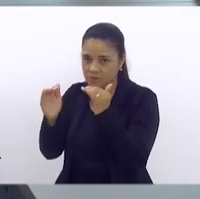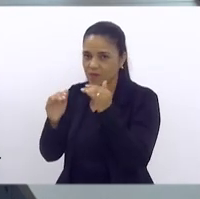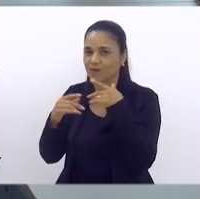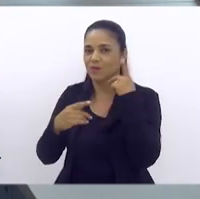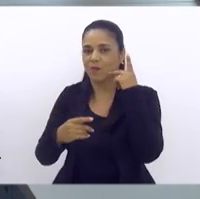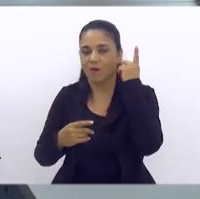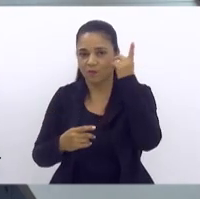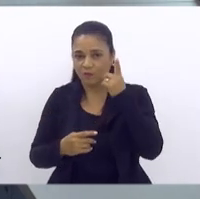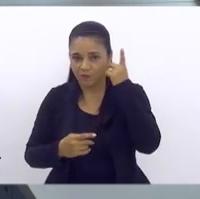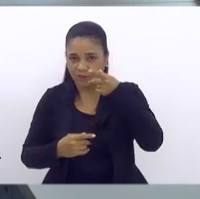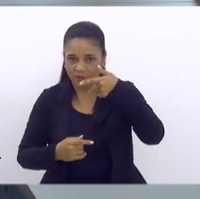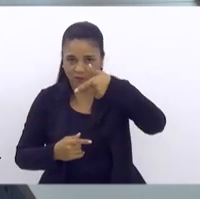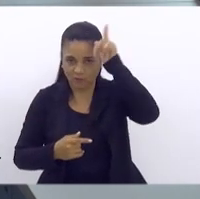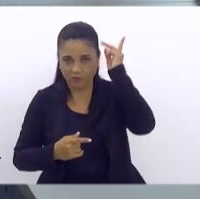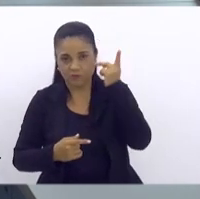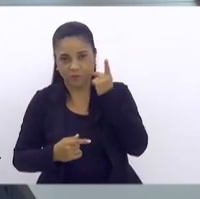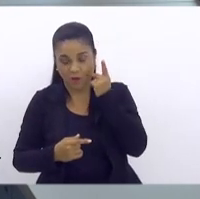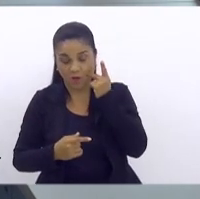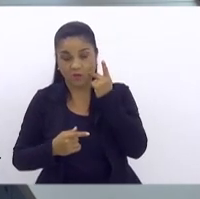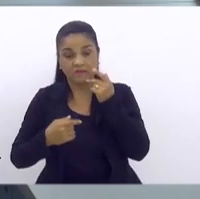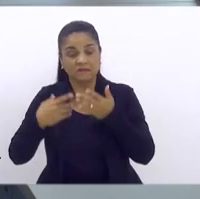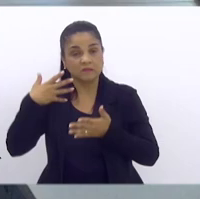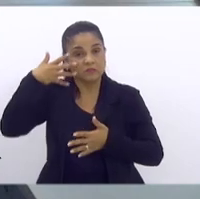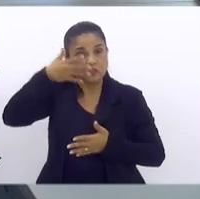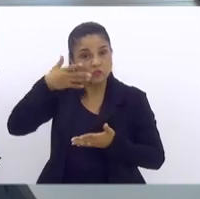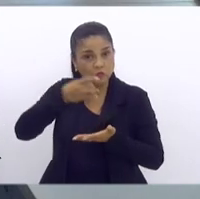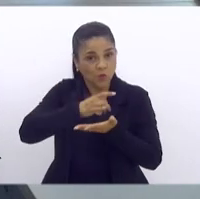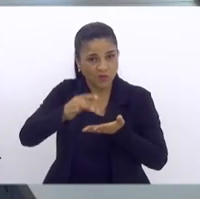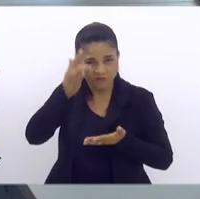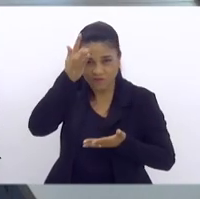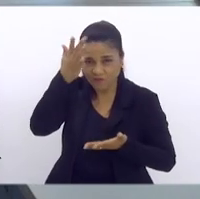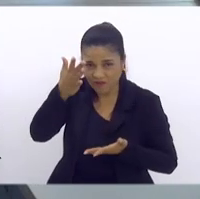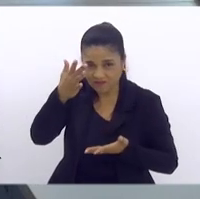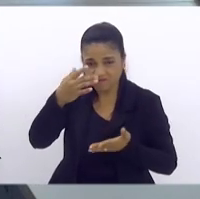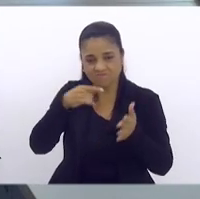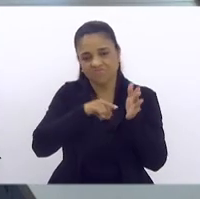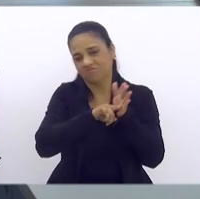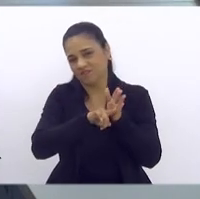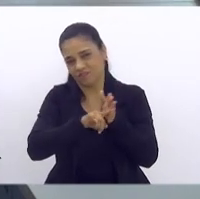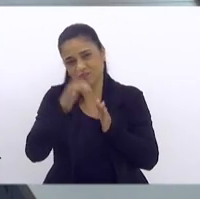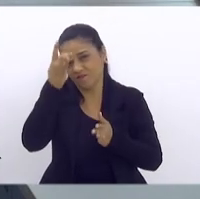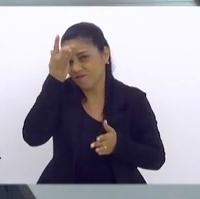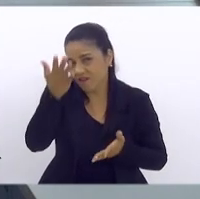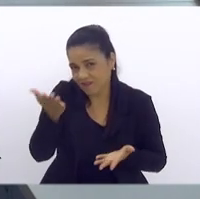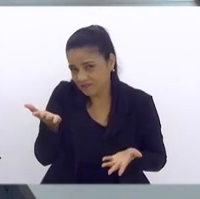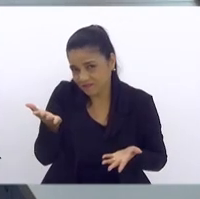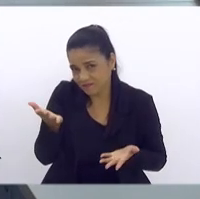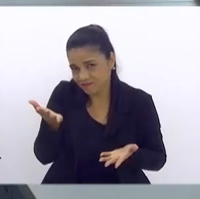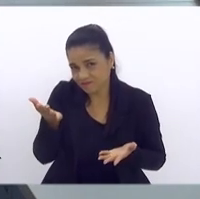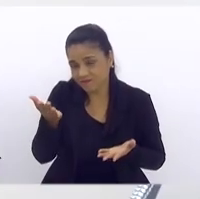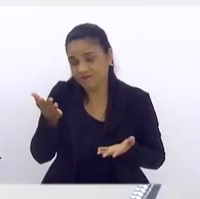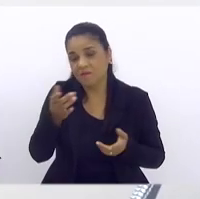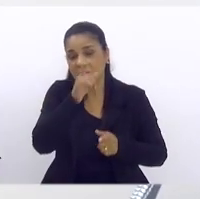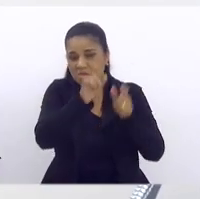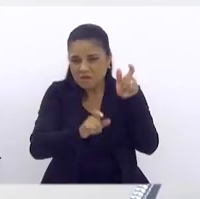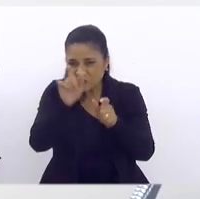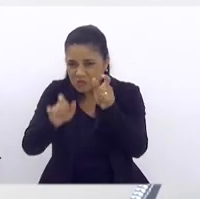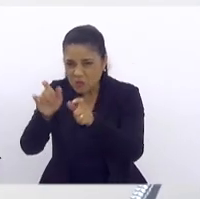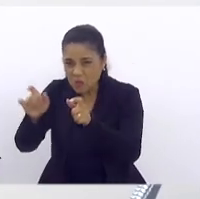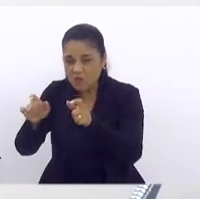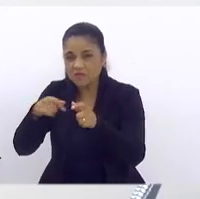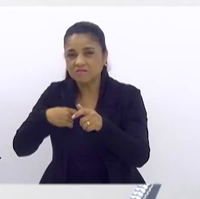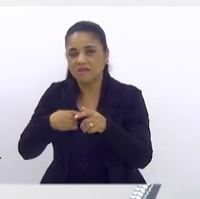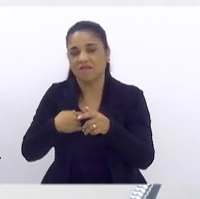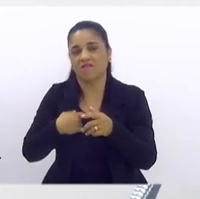os discursos de ódio fossem fáceis, a pesquisa seria fácil. Não é, porque muitas pessoas acabam levando para o lado